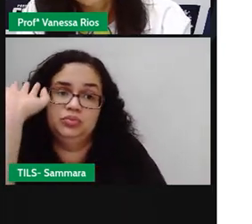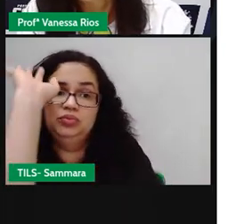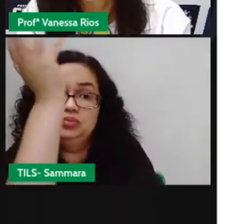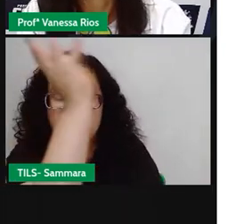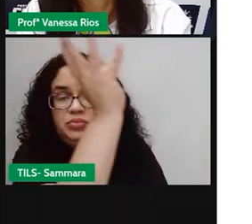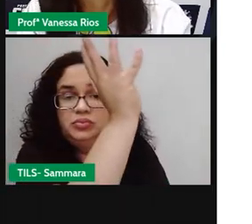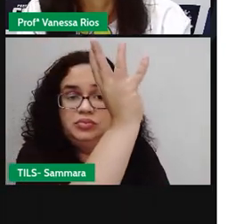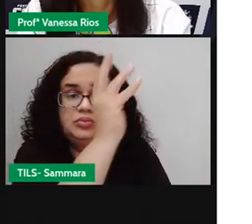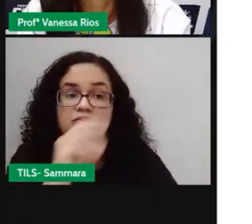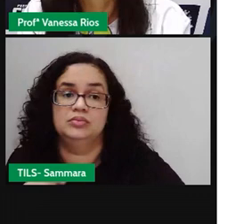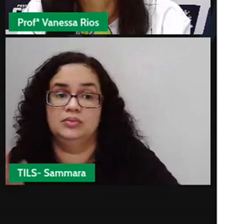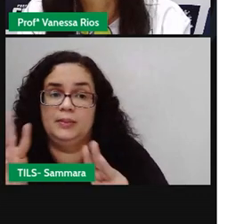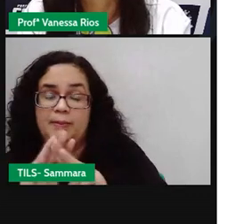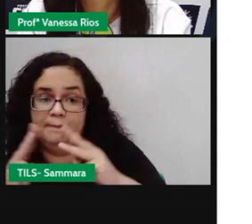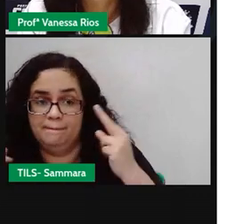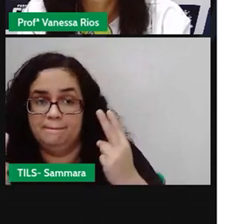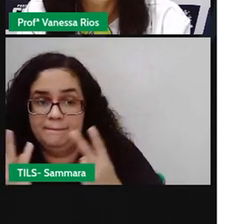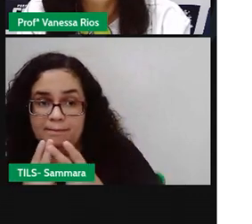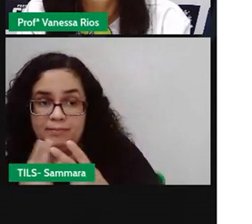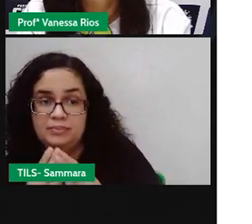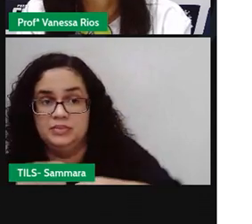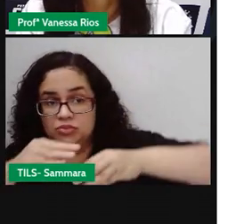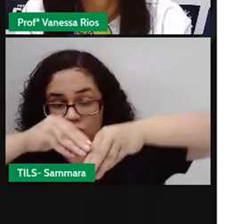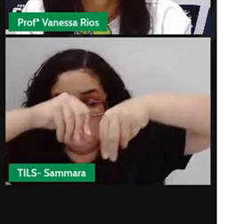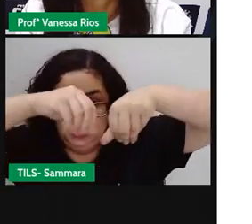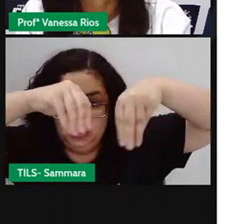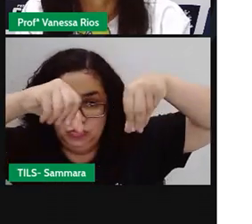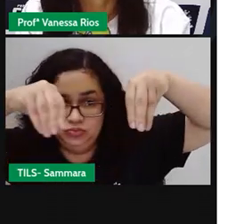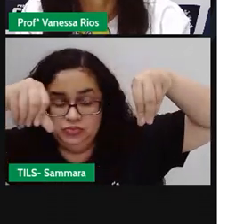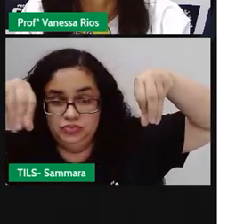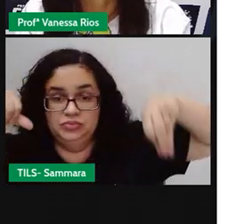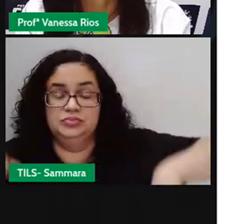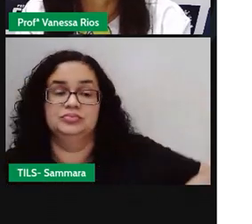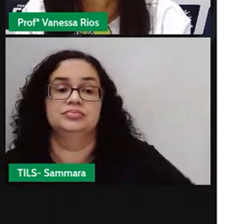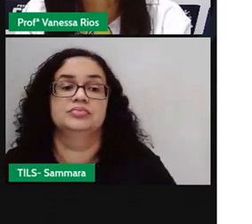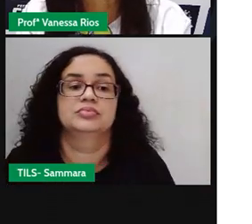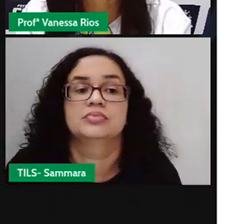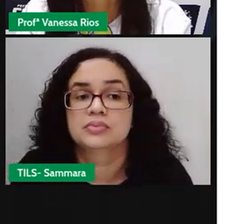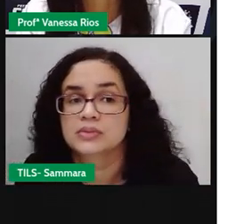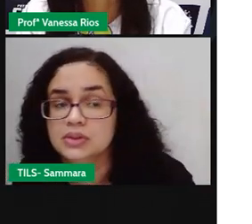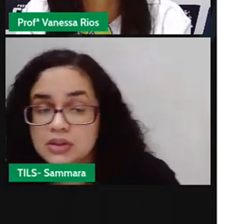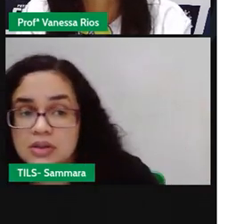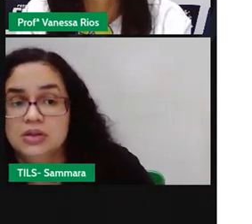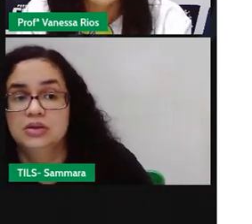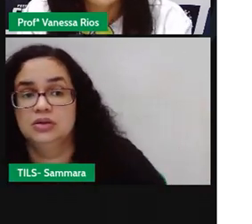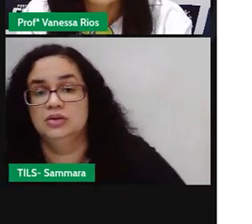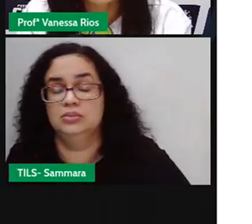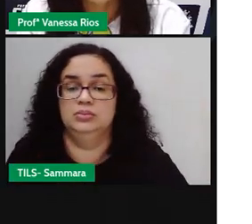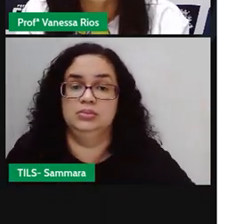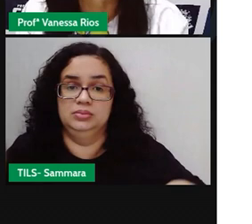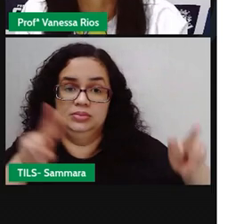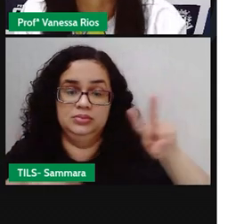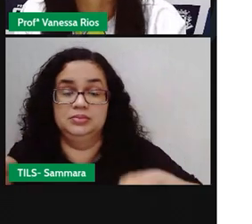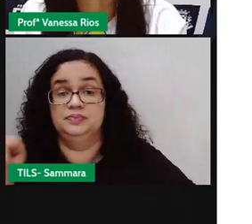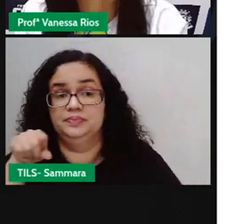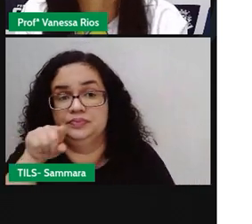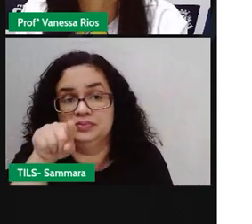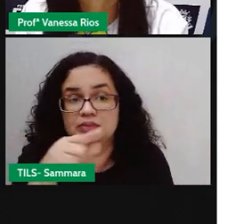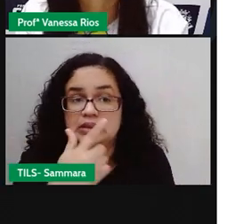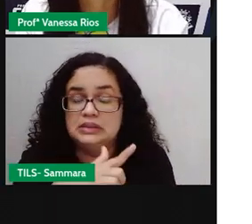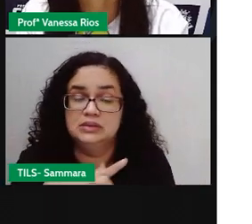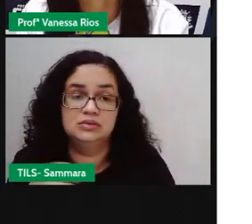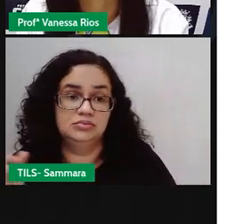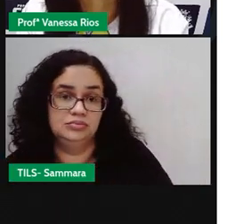como matéria-prima principal, que é a areia. Então, a gente observa que mesmo os artificiais, aqueles que não